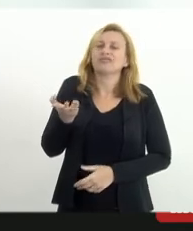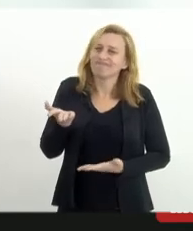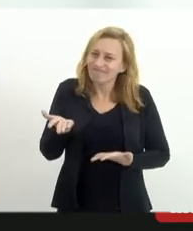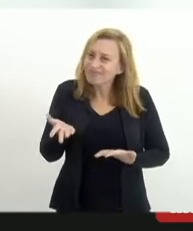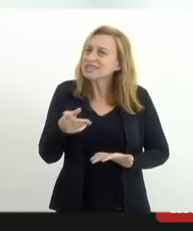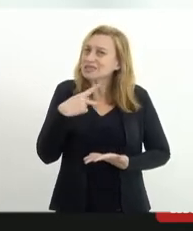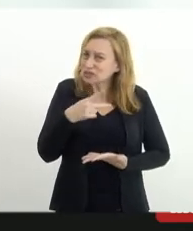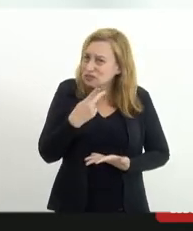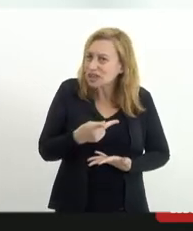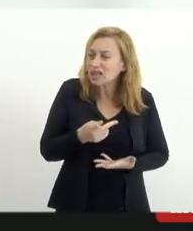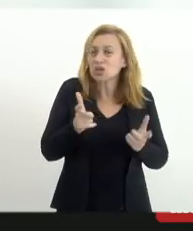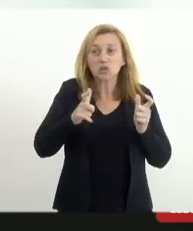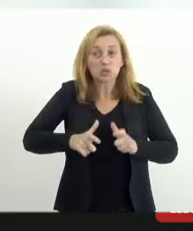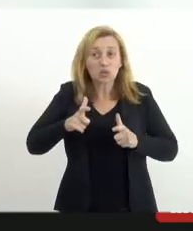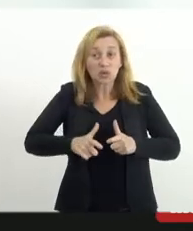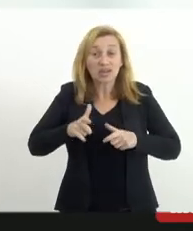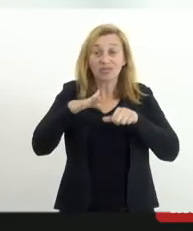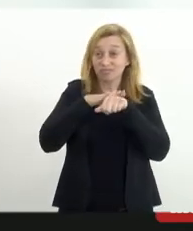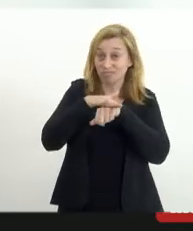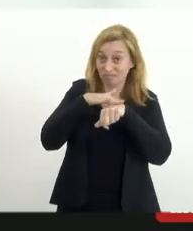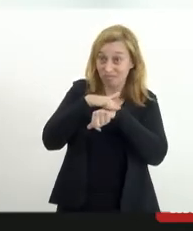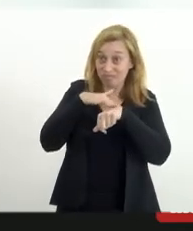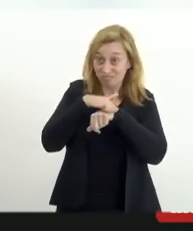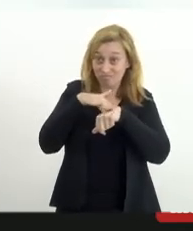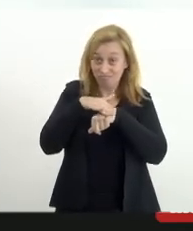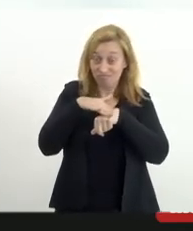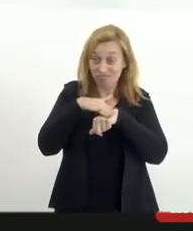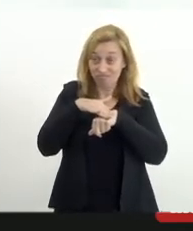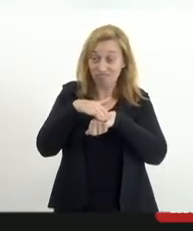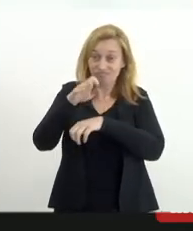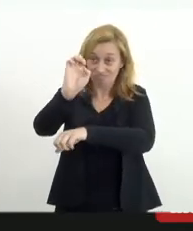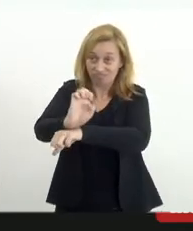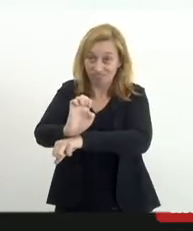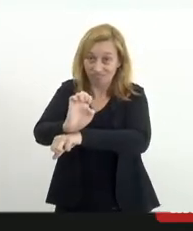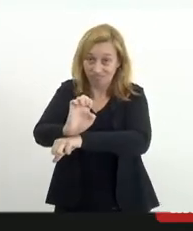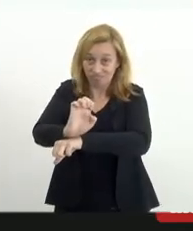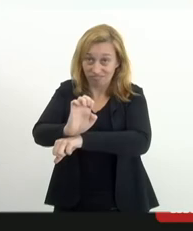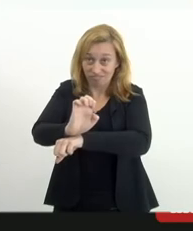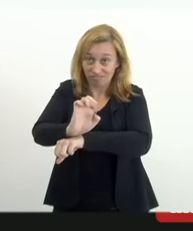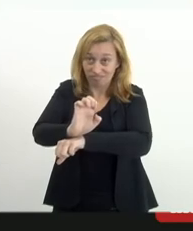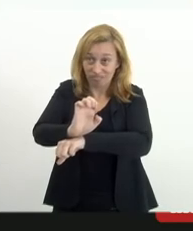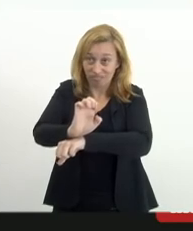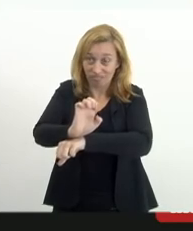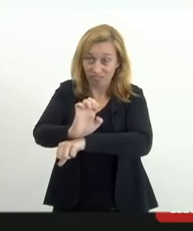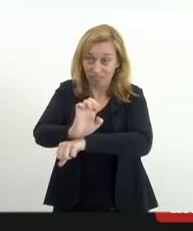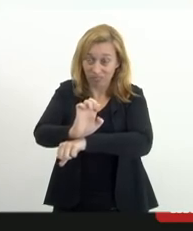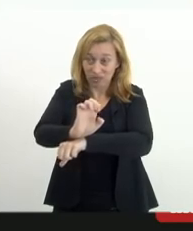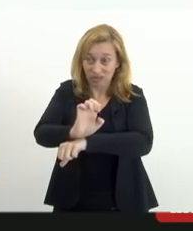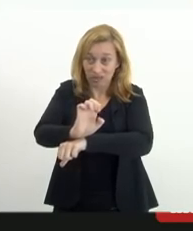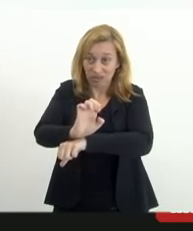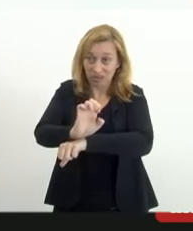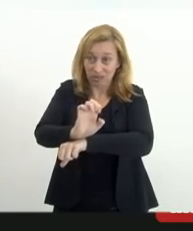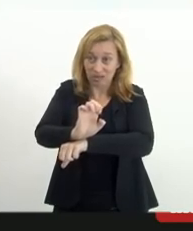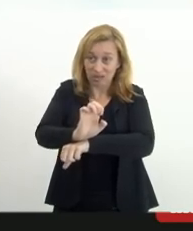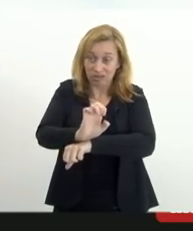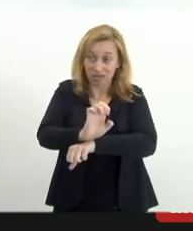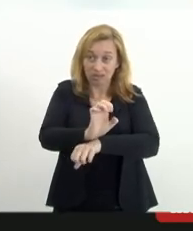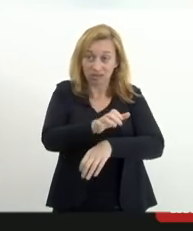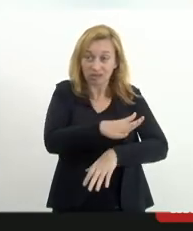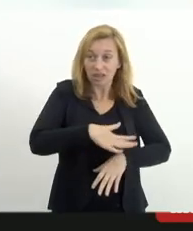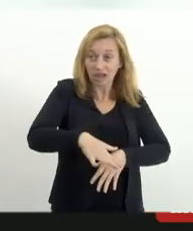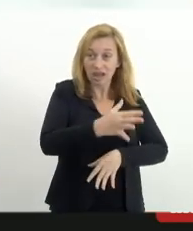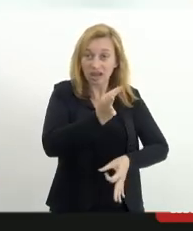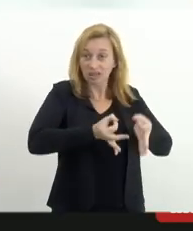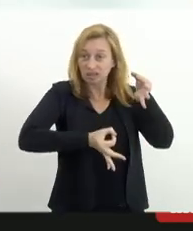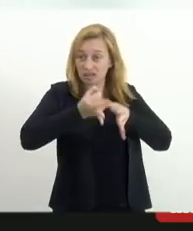de dizer, que o local de conversar com o Estado são os tribunais e